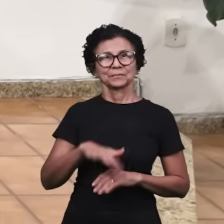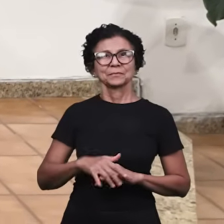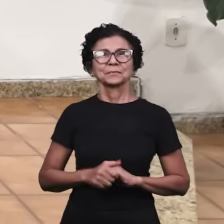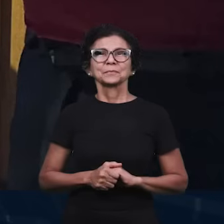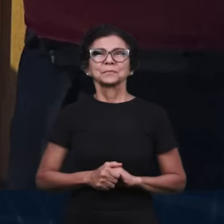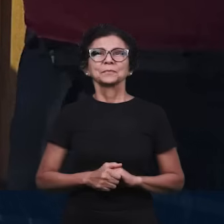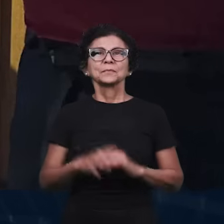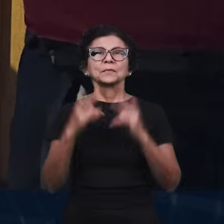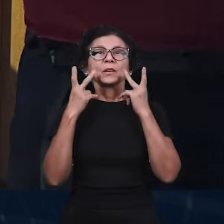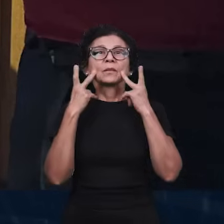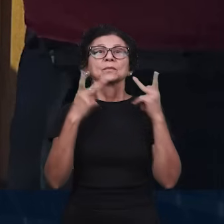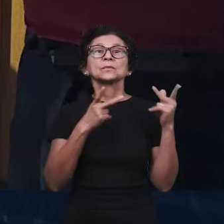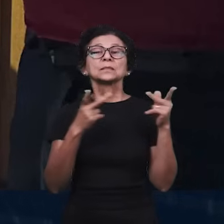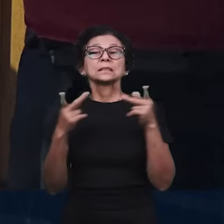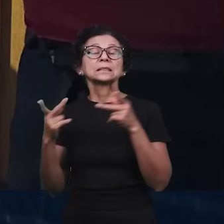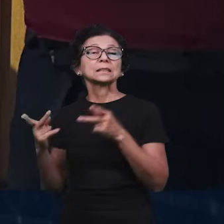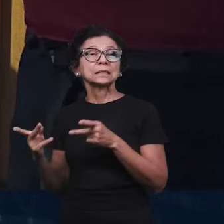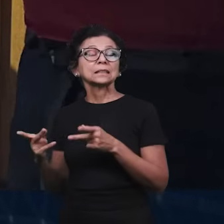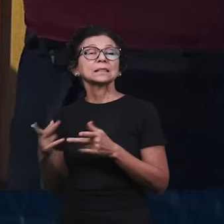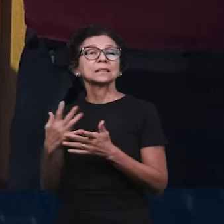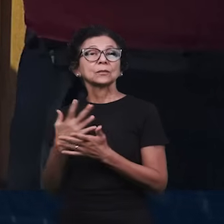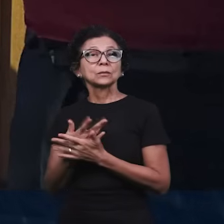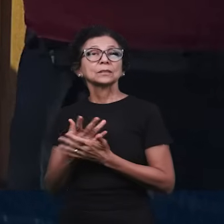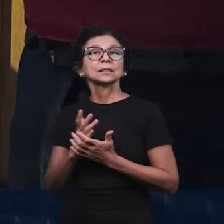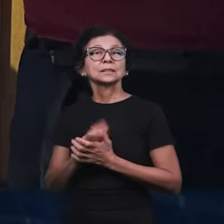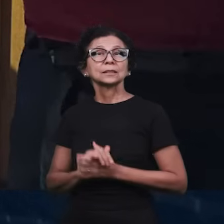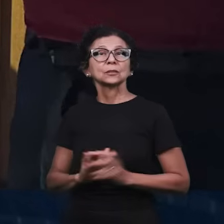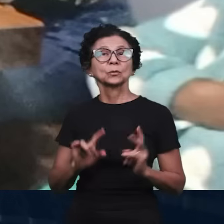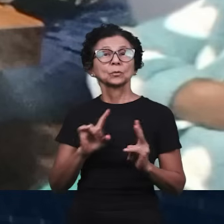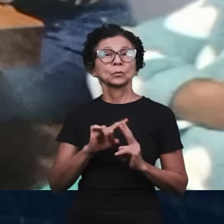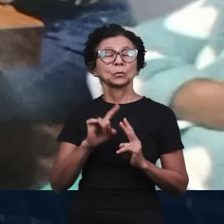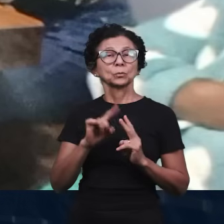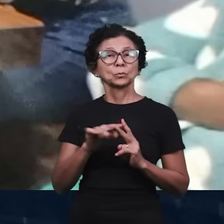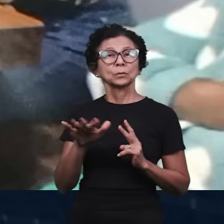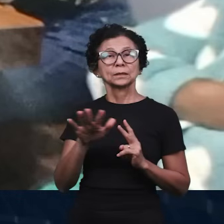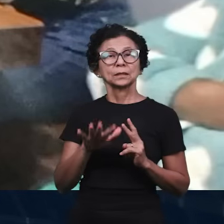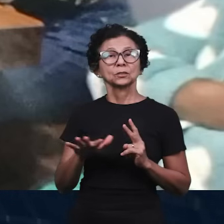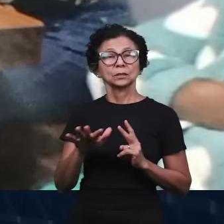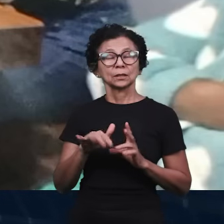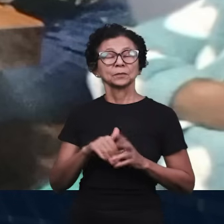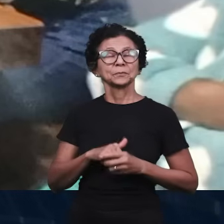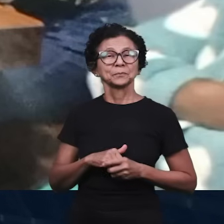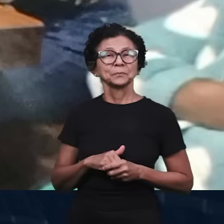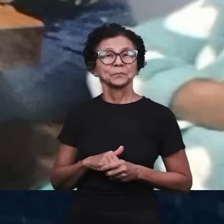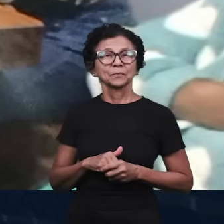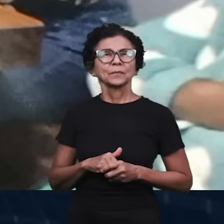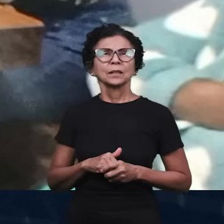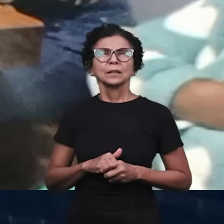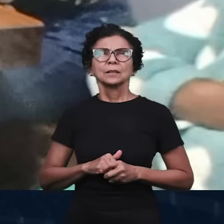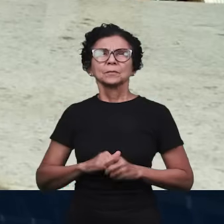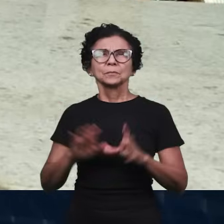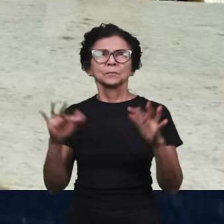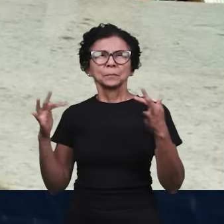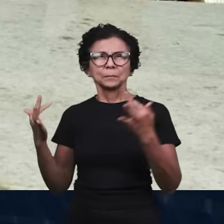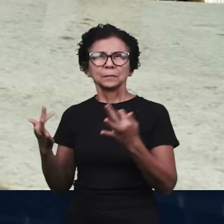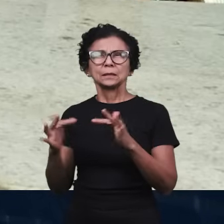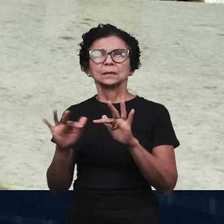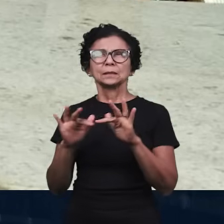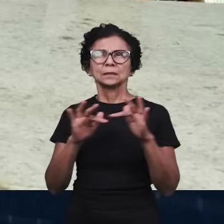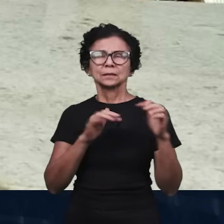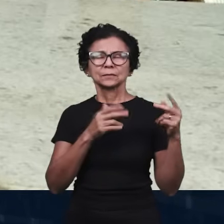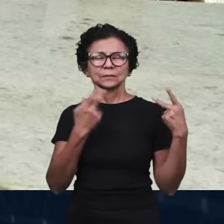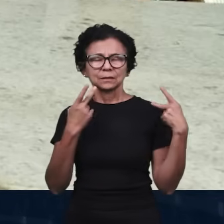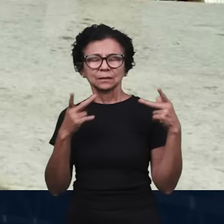os eventos. Um trabalho de visitas foi realizado com as igrejas de Jaqueira e Santo Eduardo, no município de Presidente Kennedy. Muitos lares